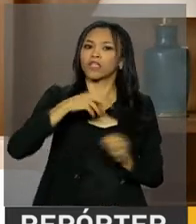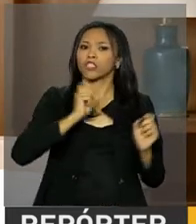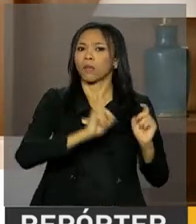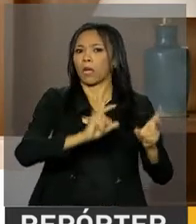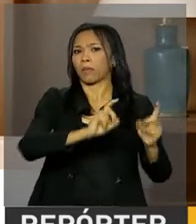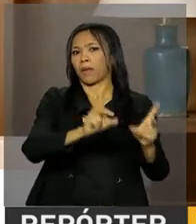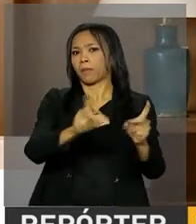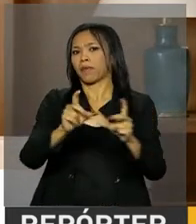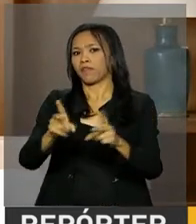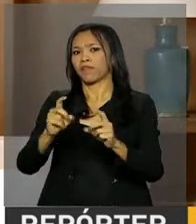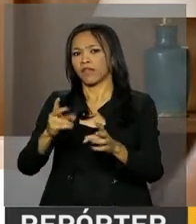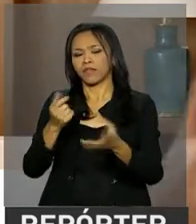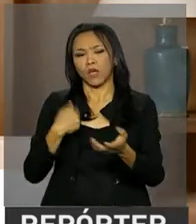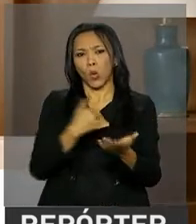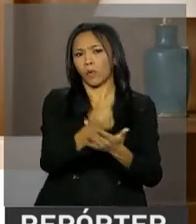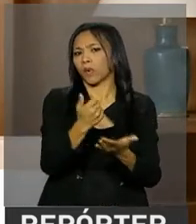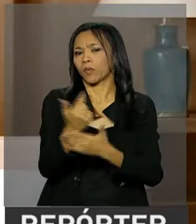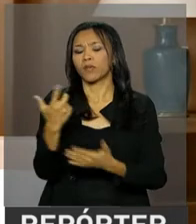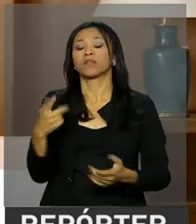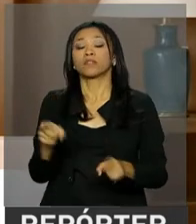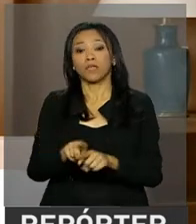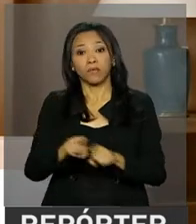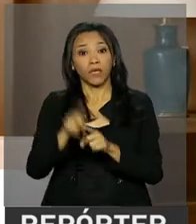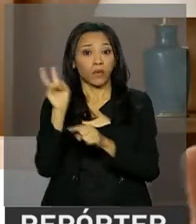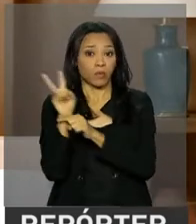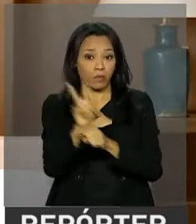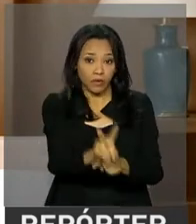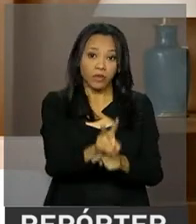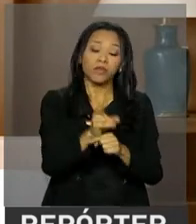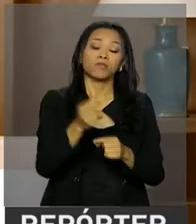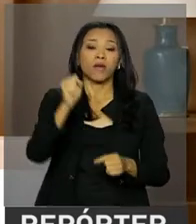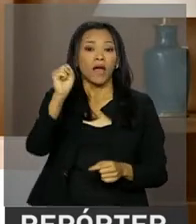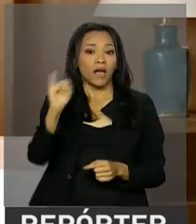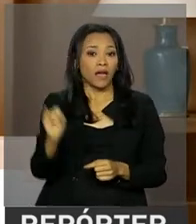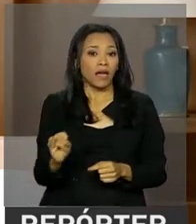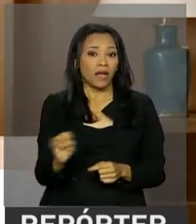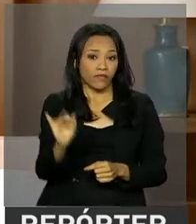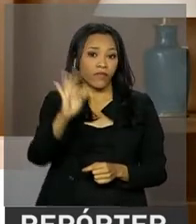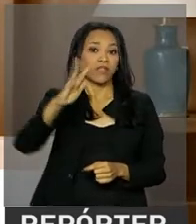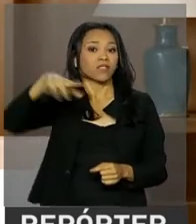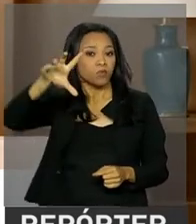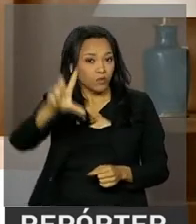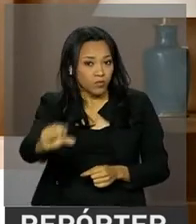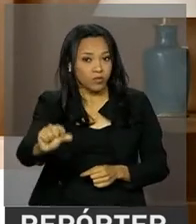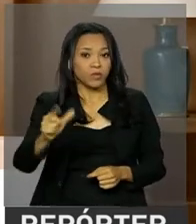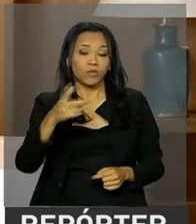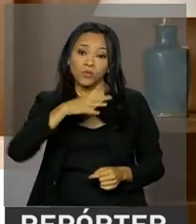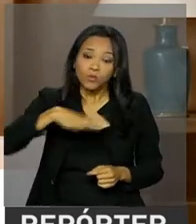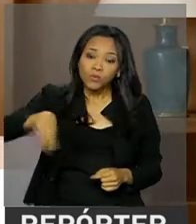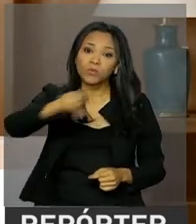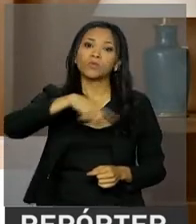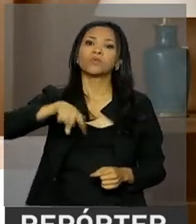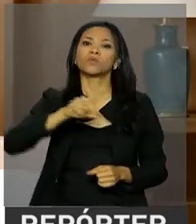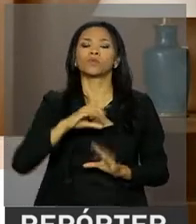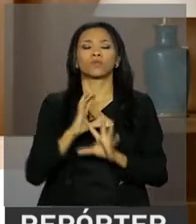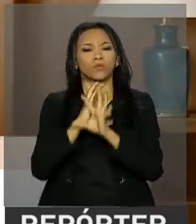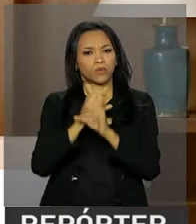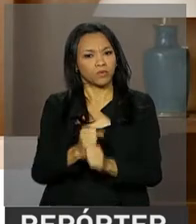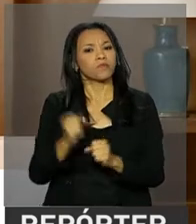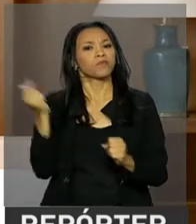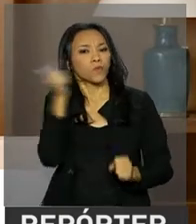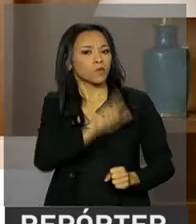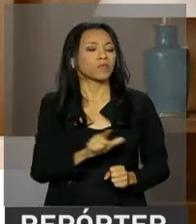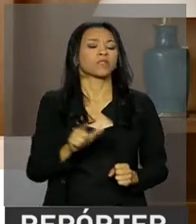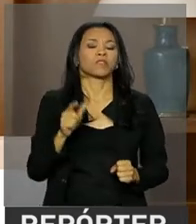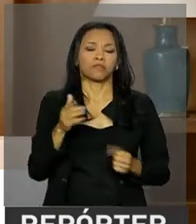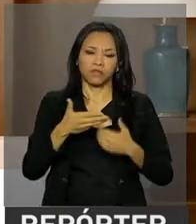não só aqui de teste no crédito ficou mais barata a inflação foi menor esses fatores juntos por ano condições favoráveis